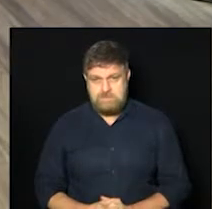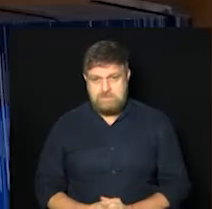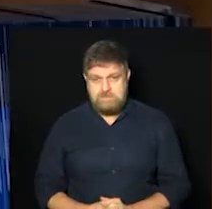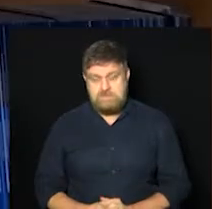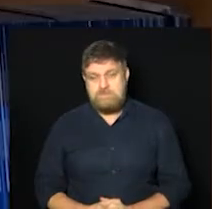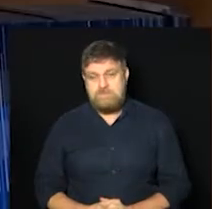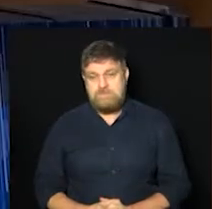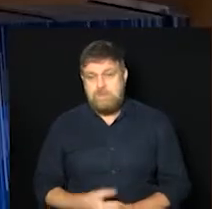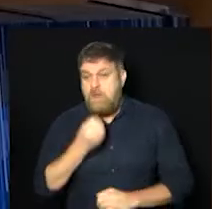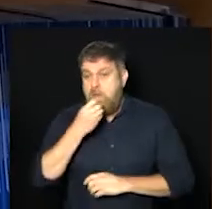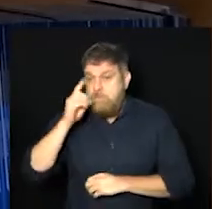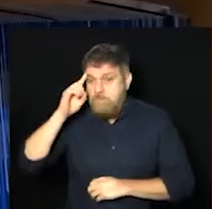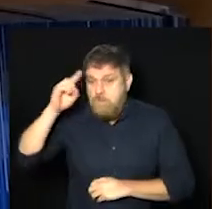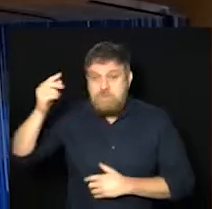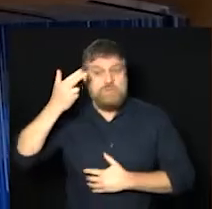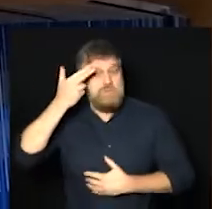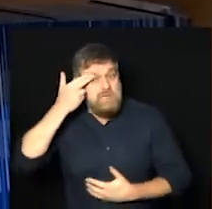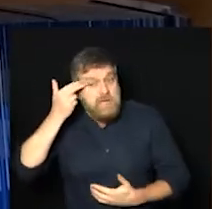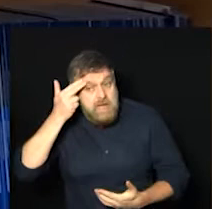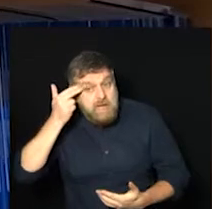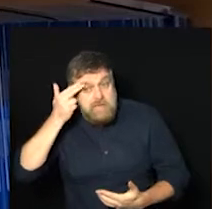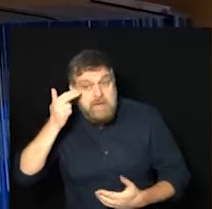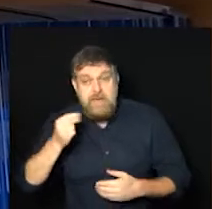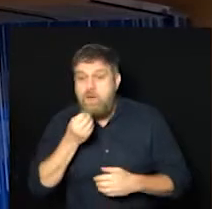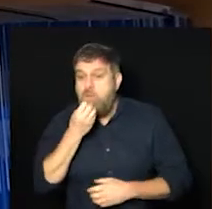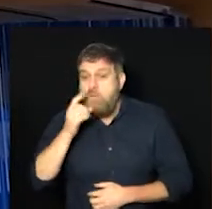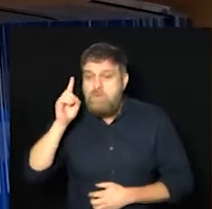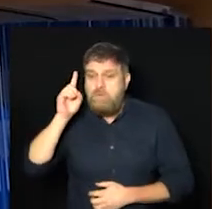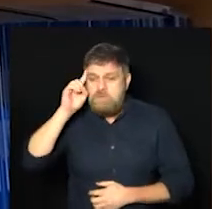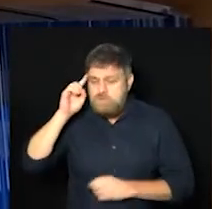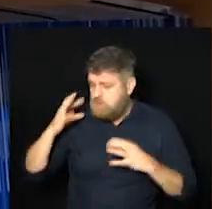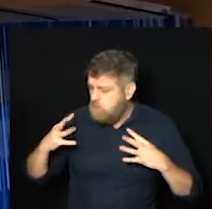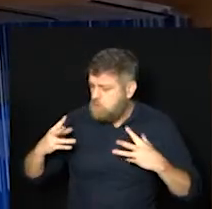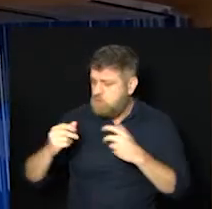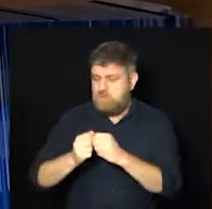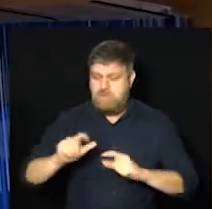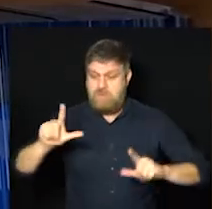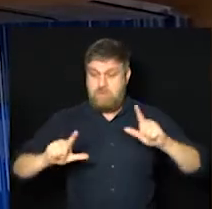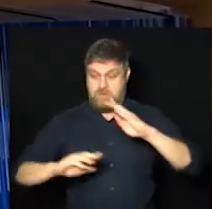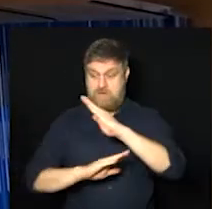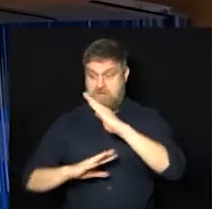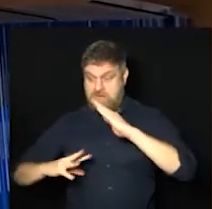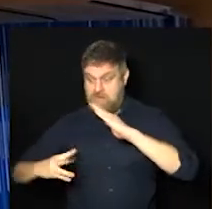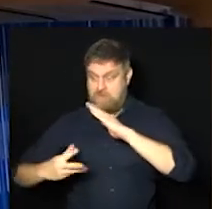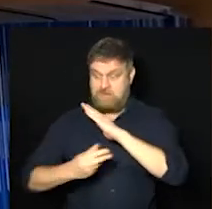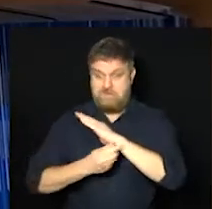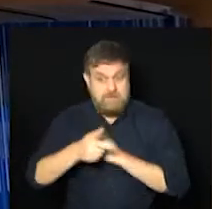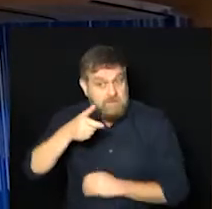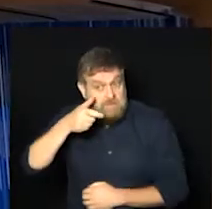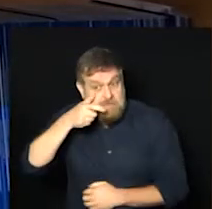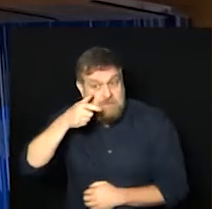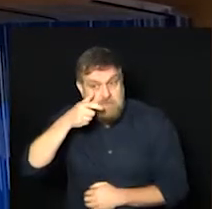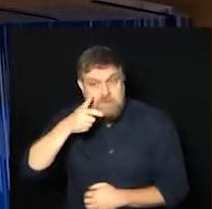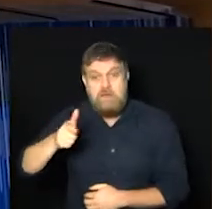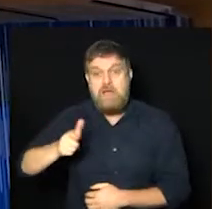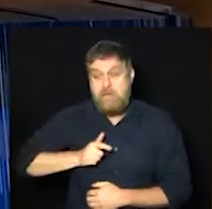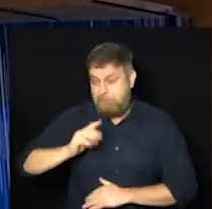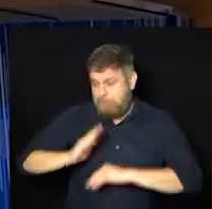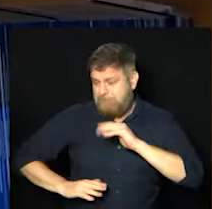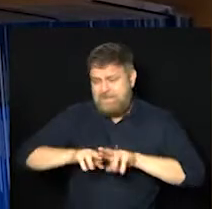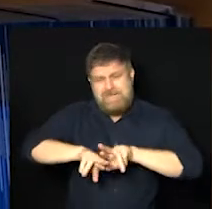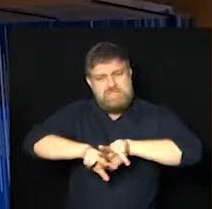Pois é, bom dia para você, Gabriel Castro, bom dia para todo mundo acompanhando o Câmara Total. Realmente são várias